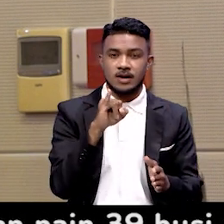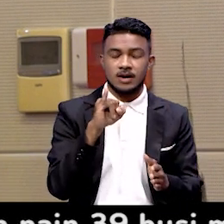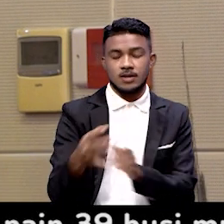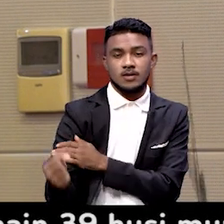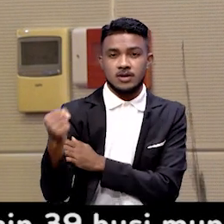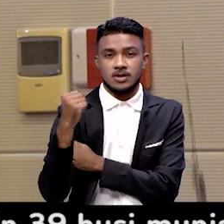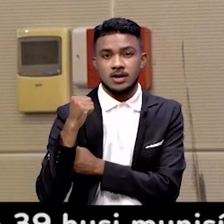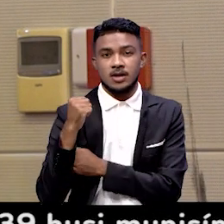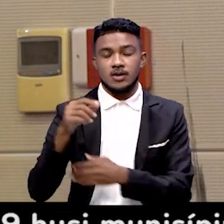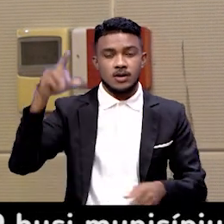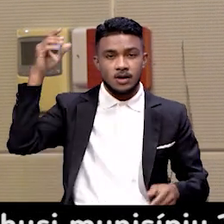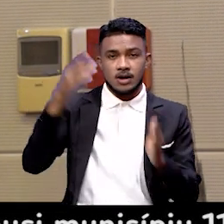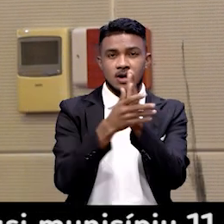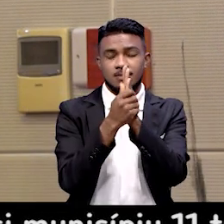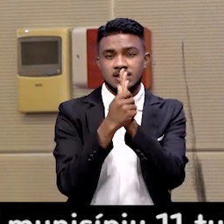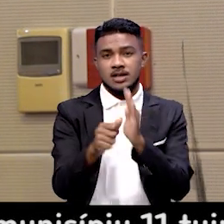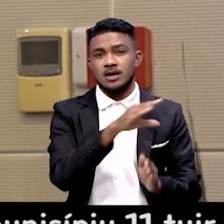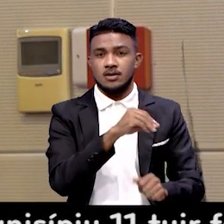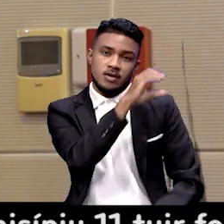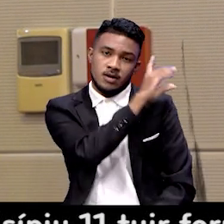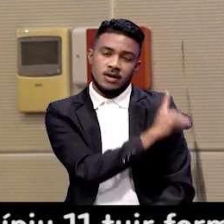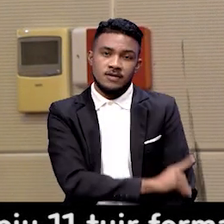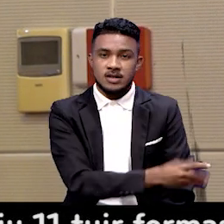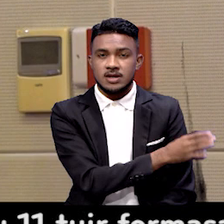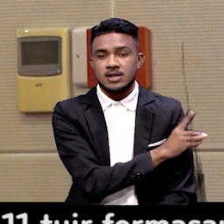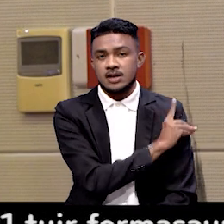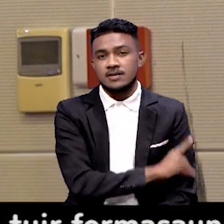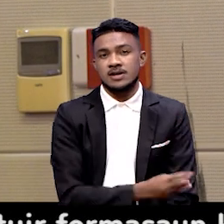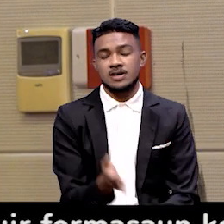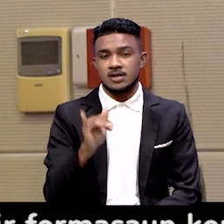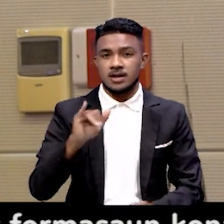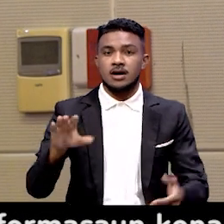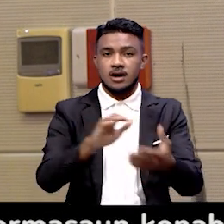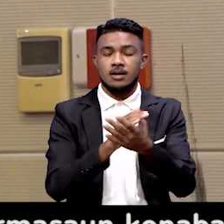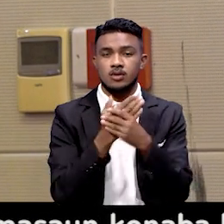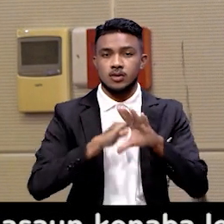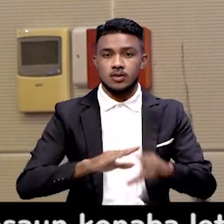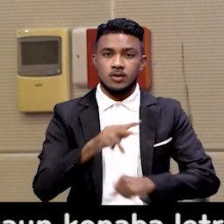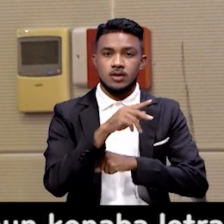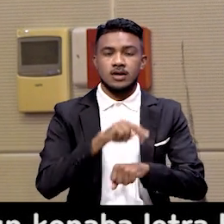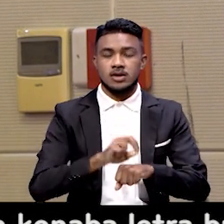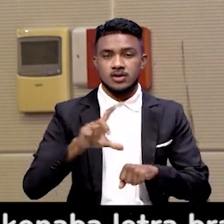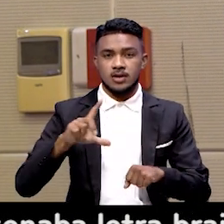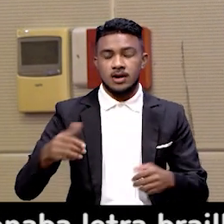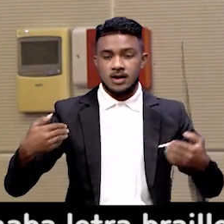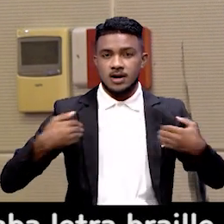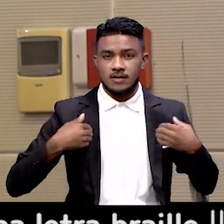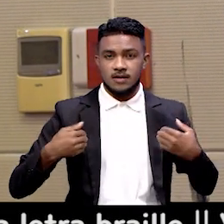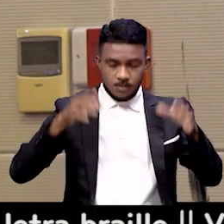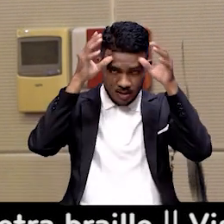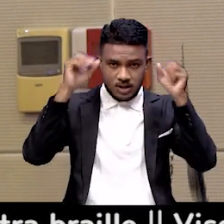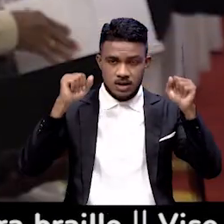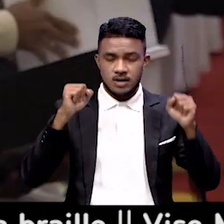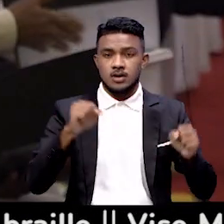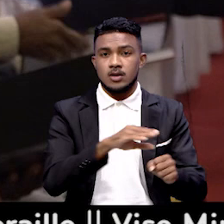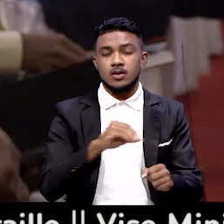e capacidade à defesa e consolidação da independência e da unidade nacional. E Habibangné, Presidente da República,